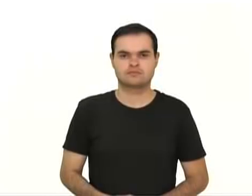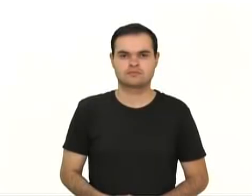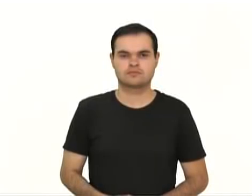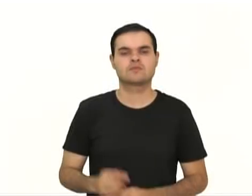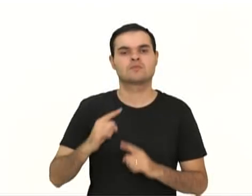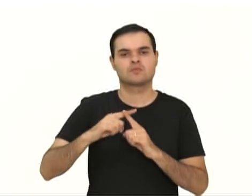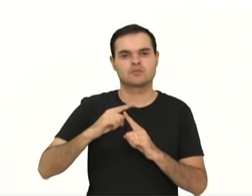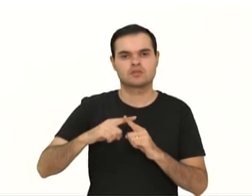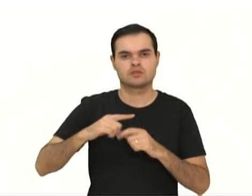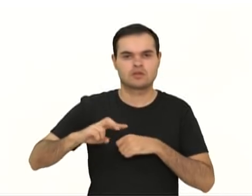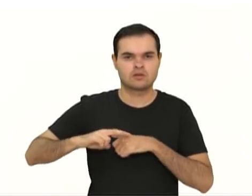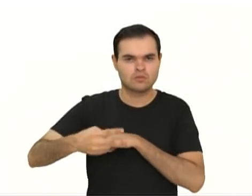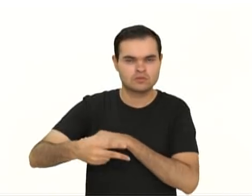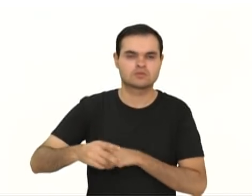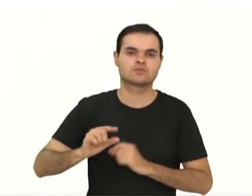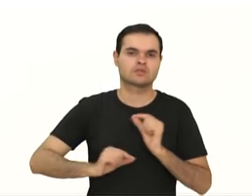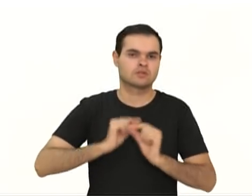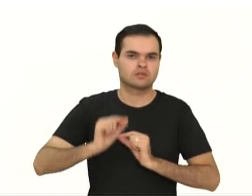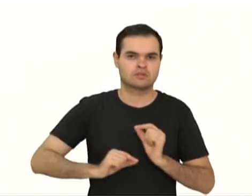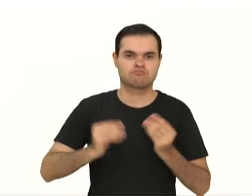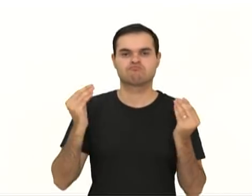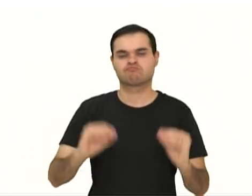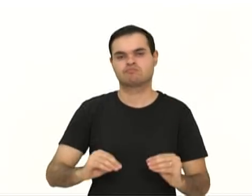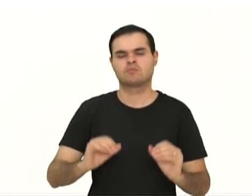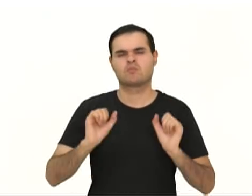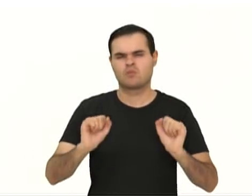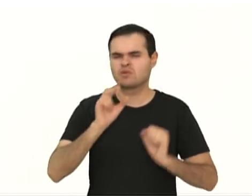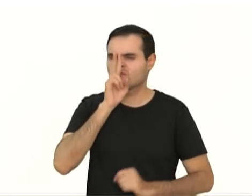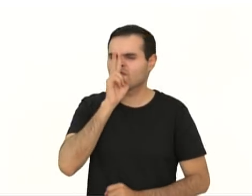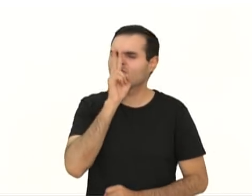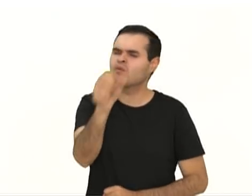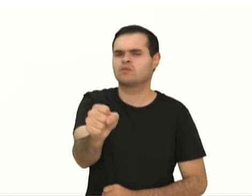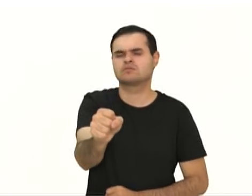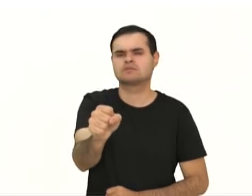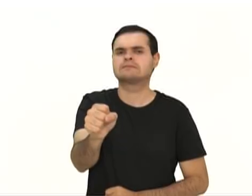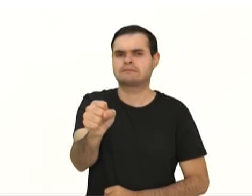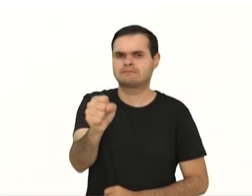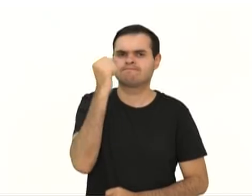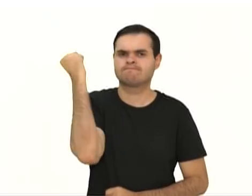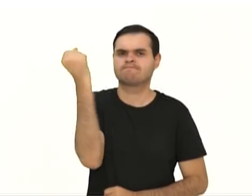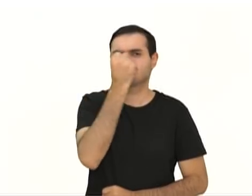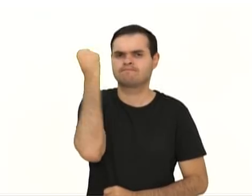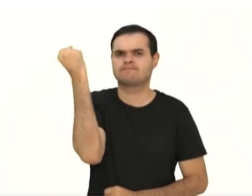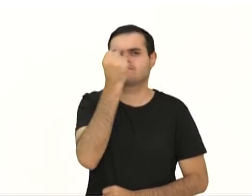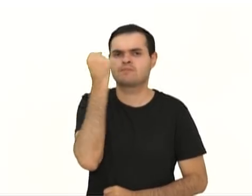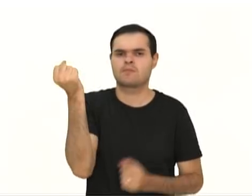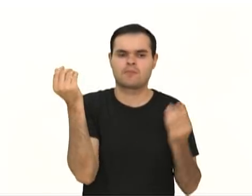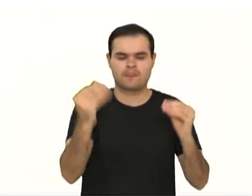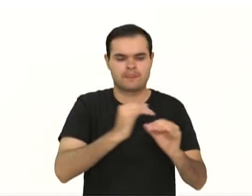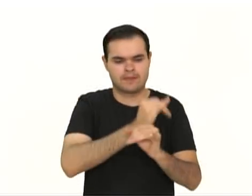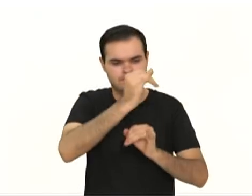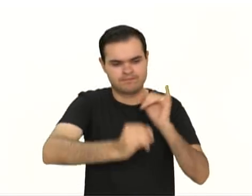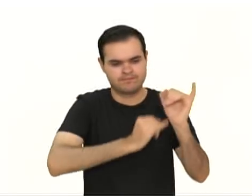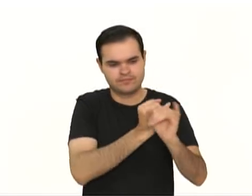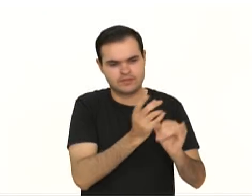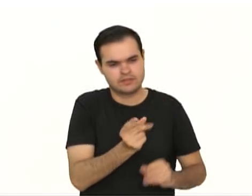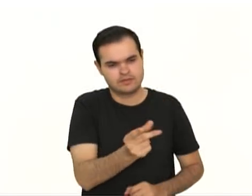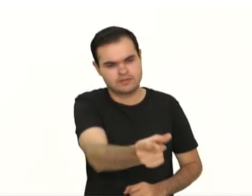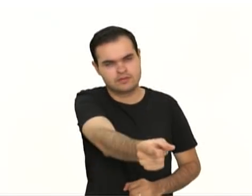Porque as consequências da divulgação podem ser muito fortes e uma vez na internet fica